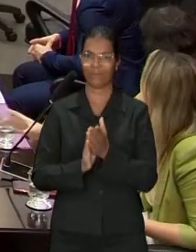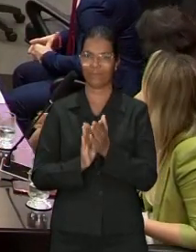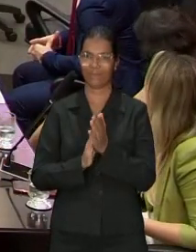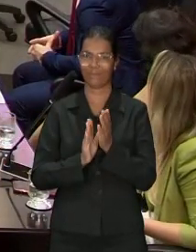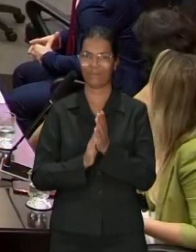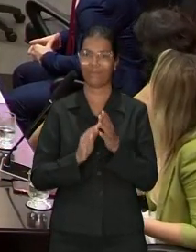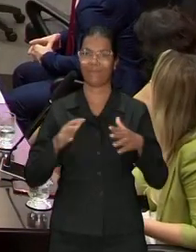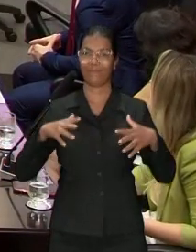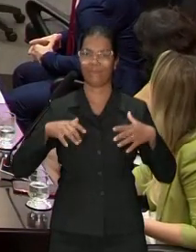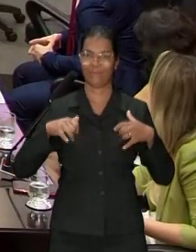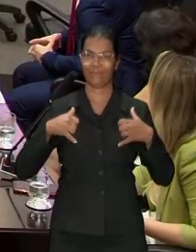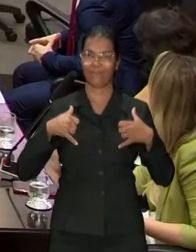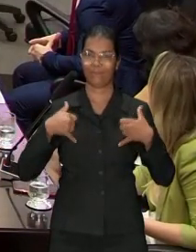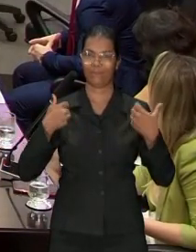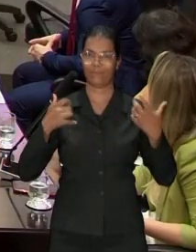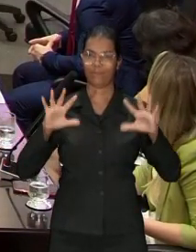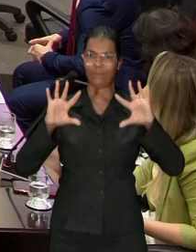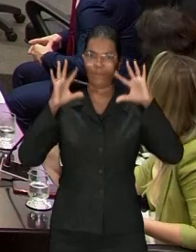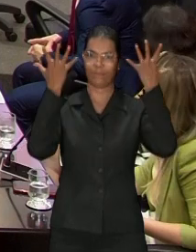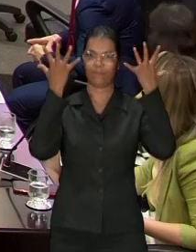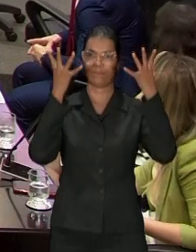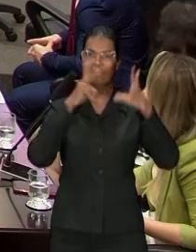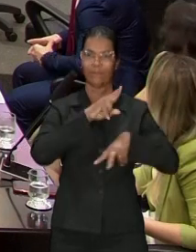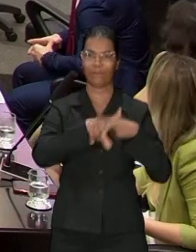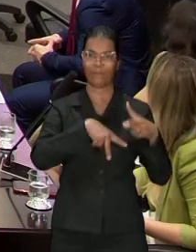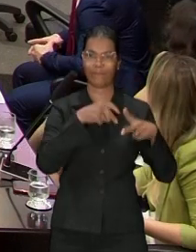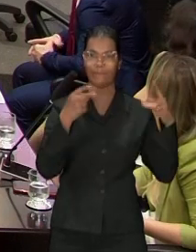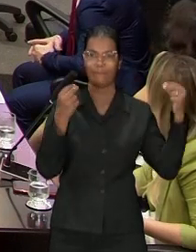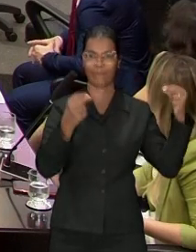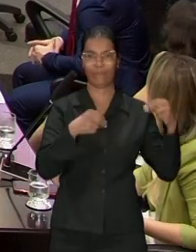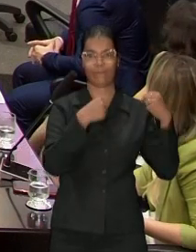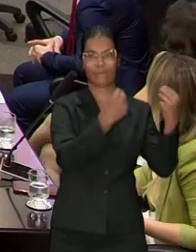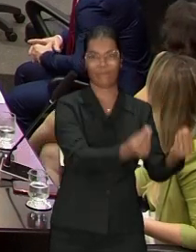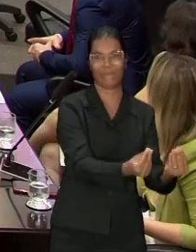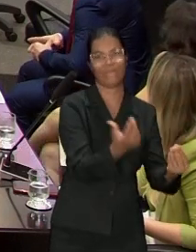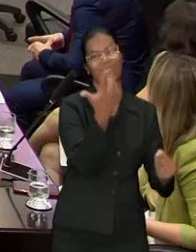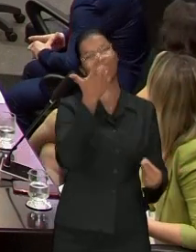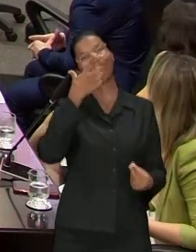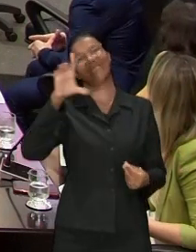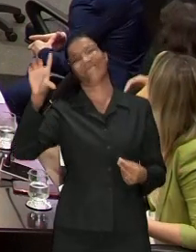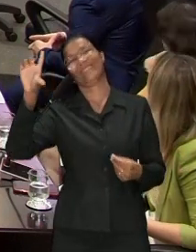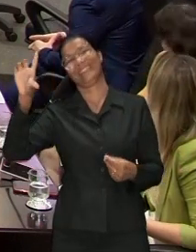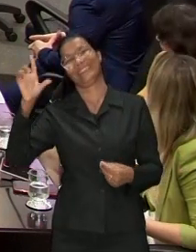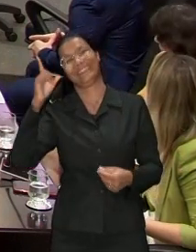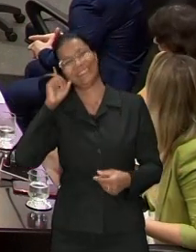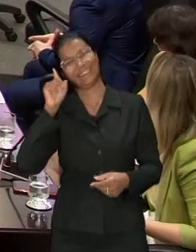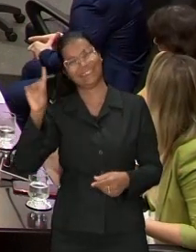para ele. O presente vai ficar para outro dia, Jamil, porque hoje eu não trouxe. Mas